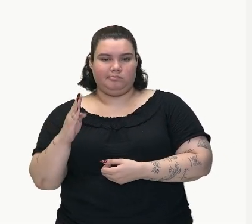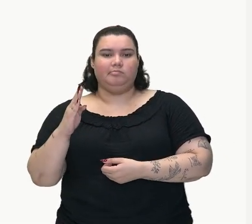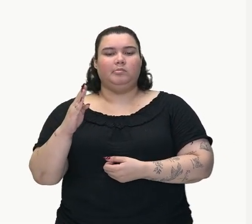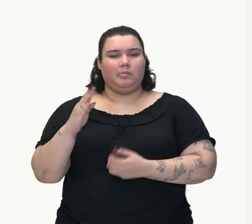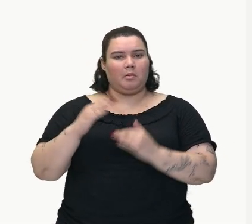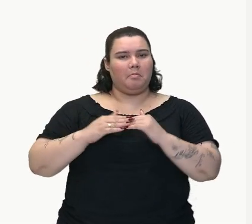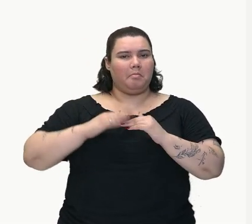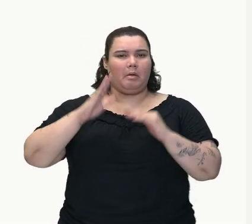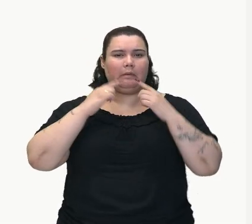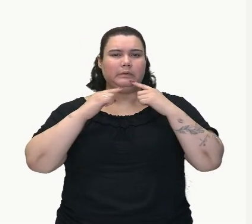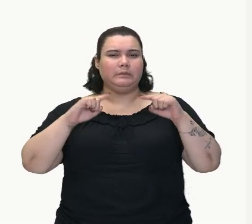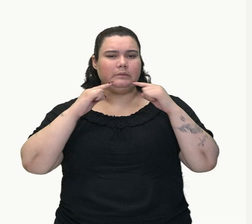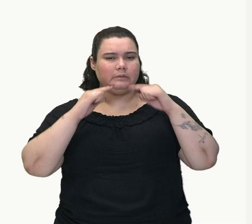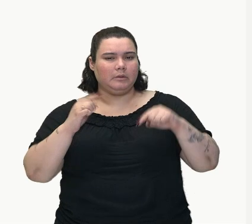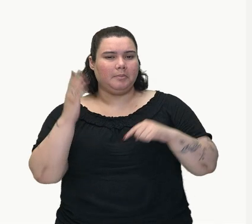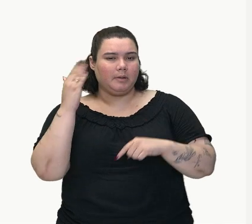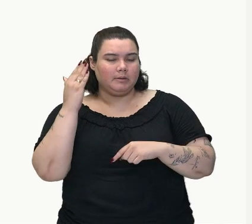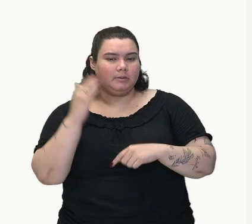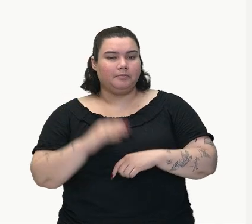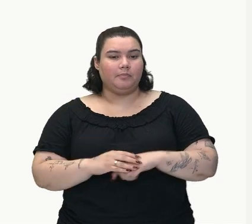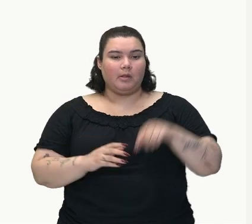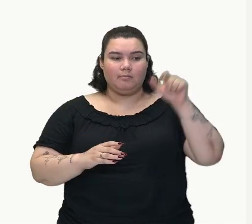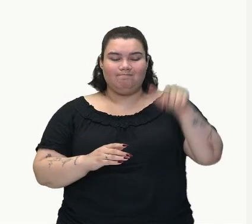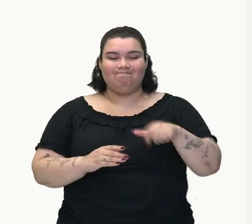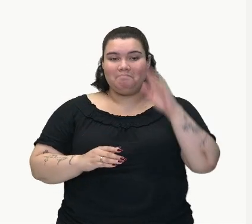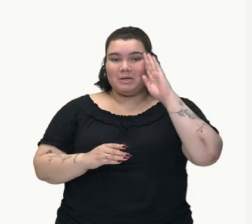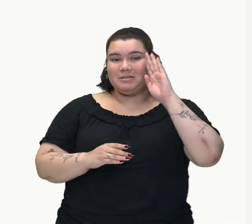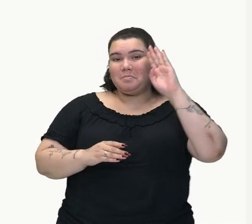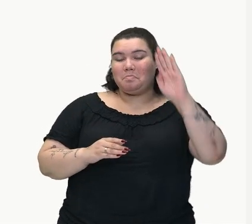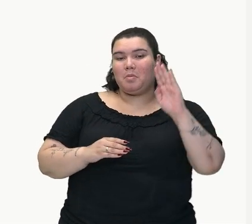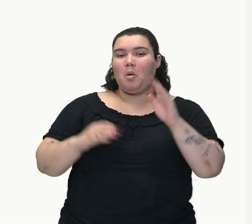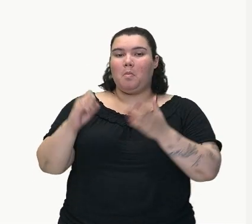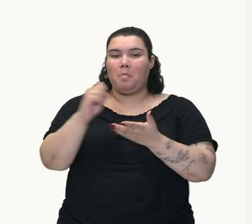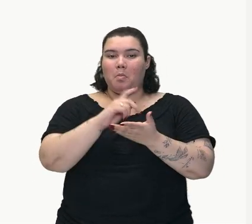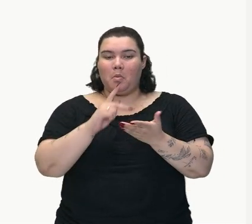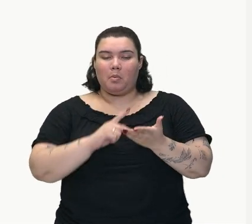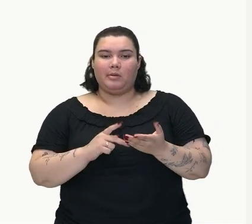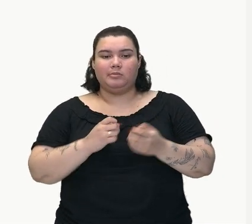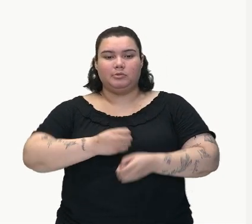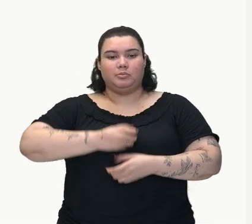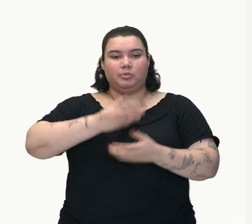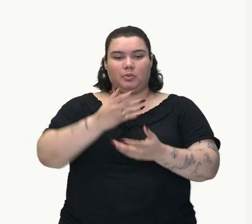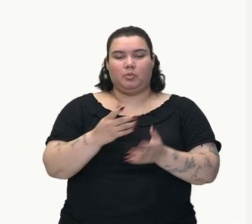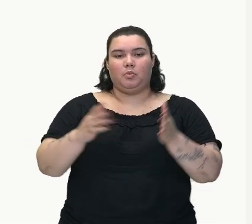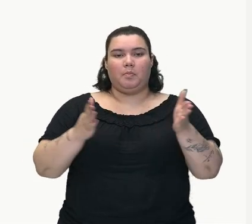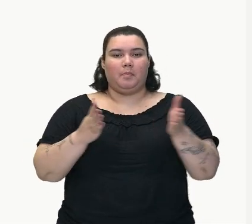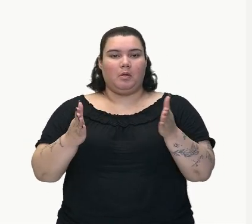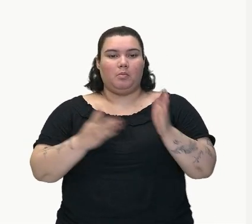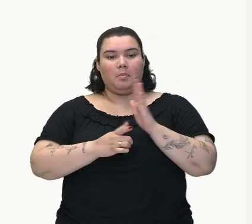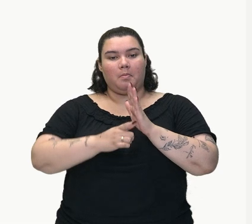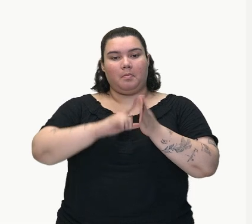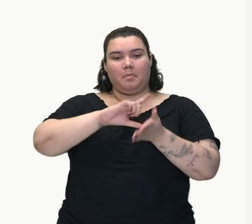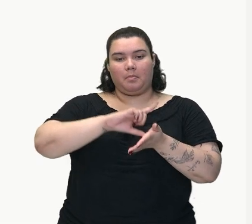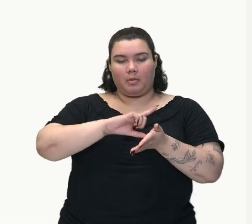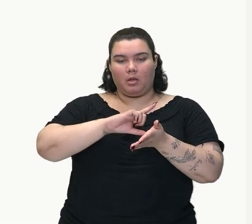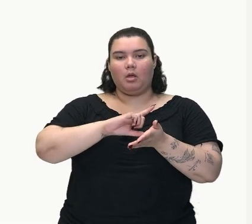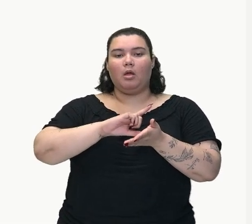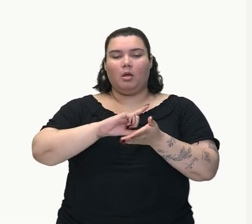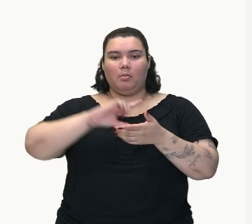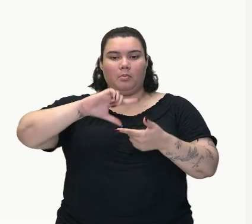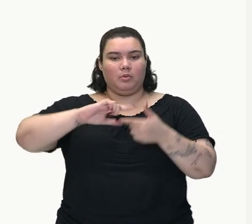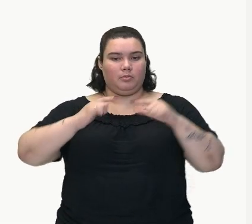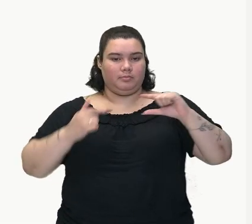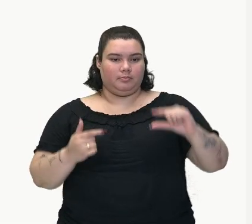época. Foi identificado como o mais importante do pré-modernismo. Ele lançou o único livro, que foi intitulado Eu, e